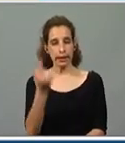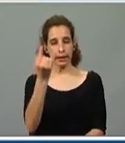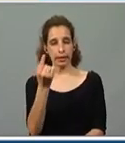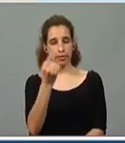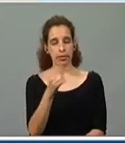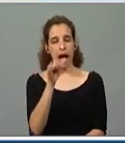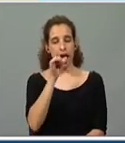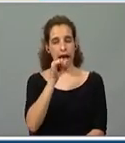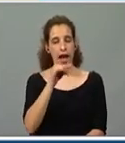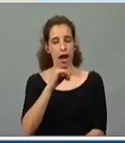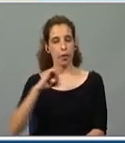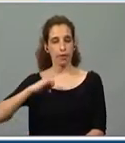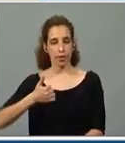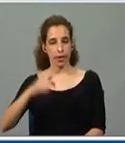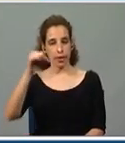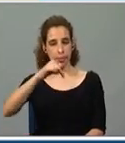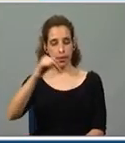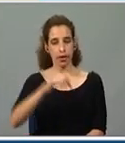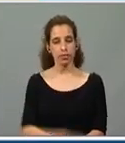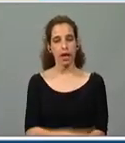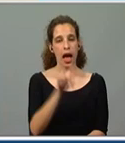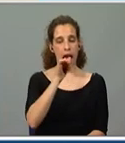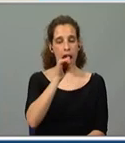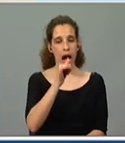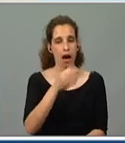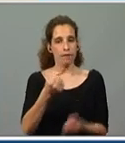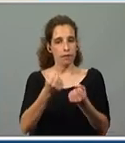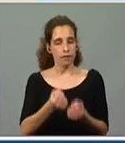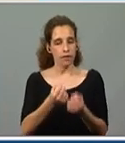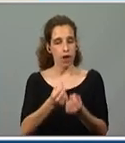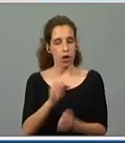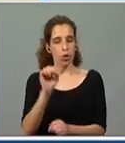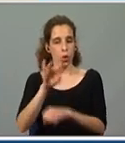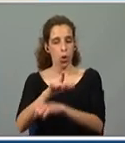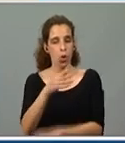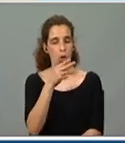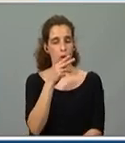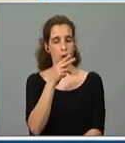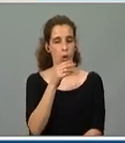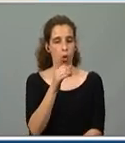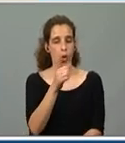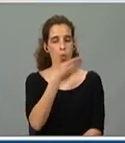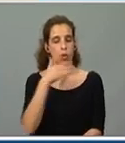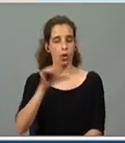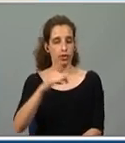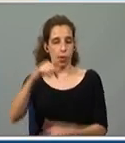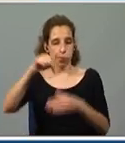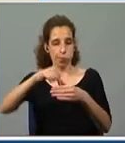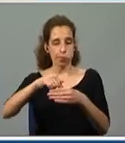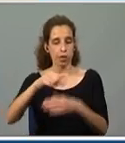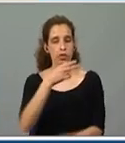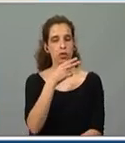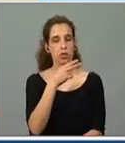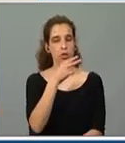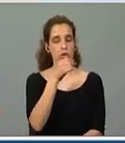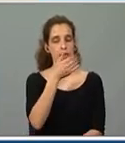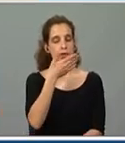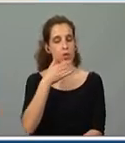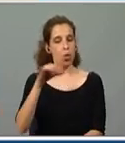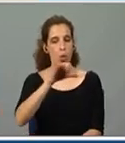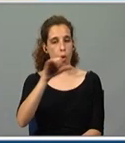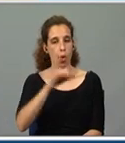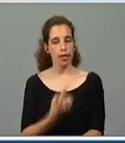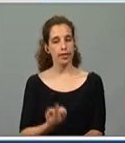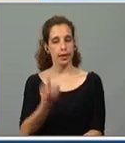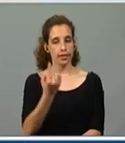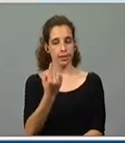água com corante verde em baixo. A água é mais densa do que o óleo, por isso está no fundo da ampola, e o óleo é menos denso, está na